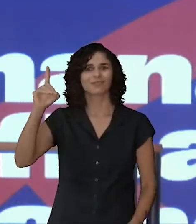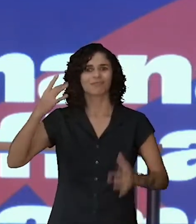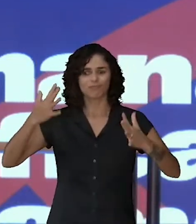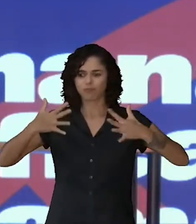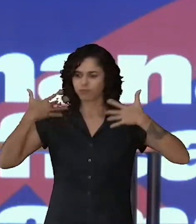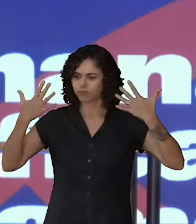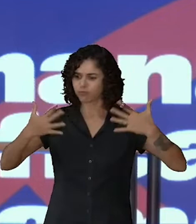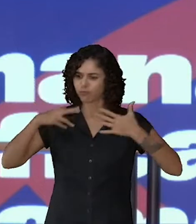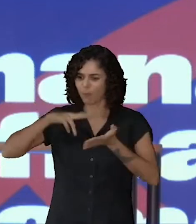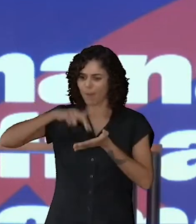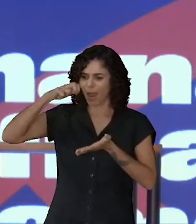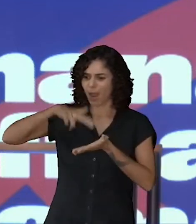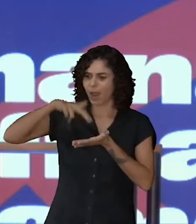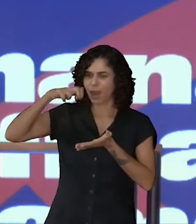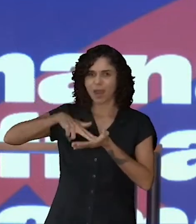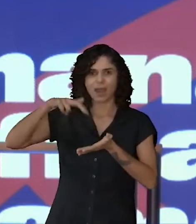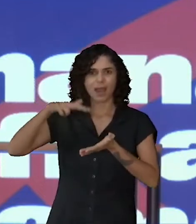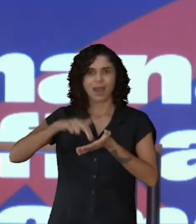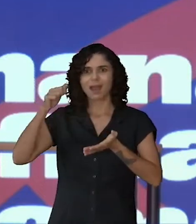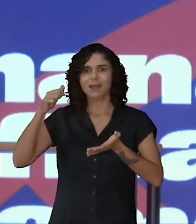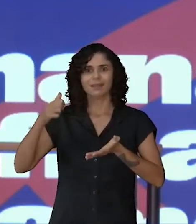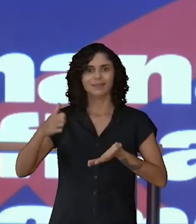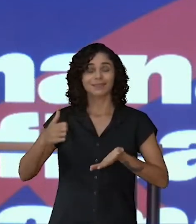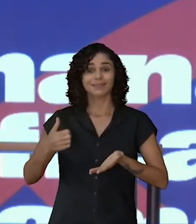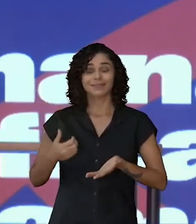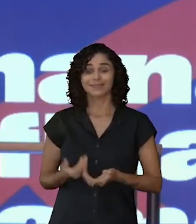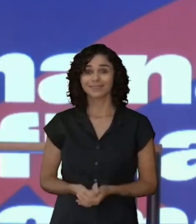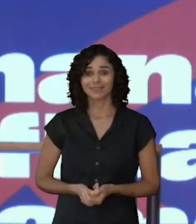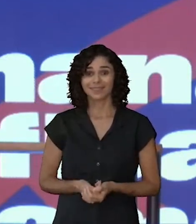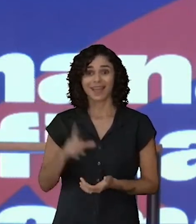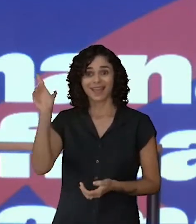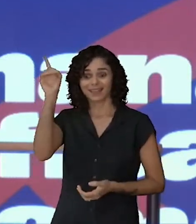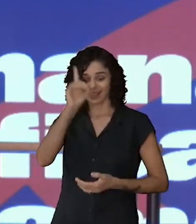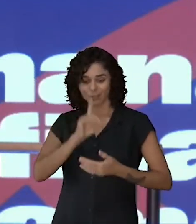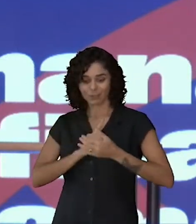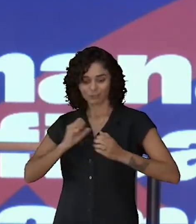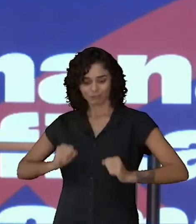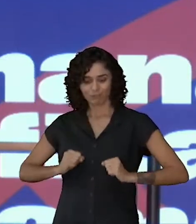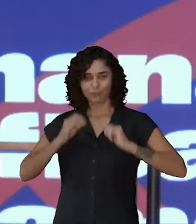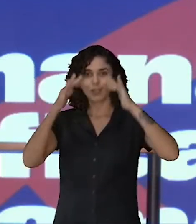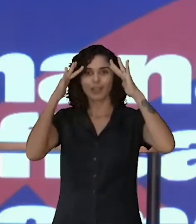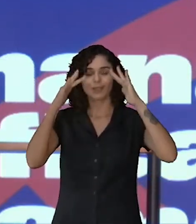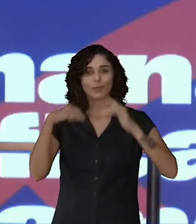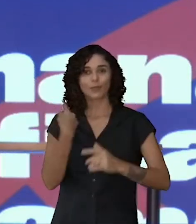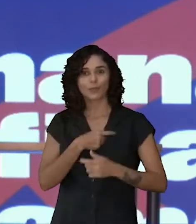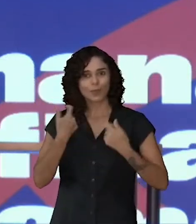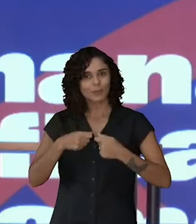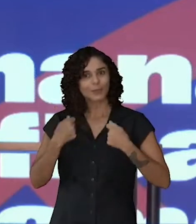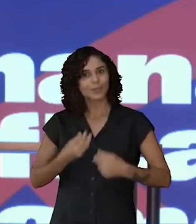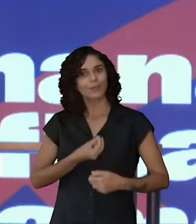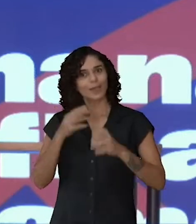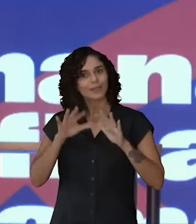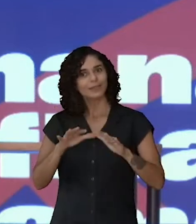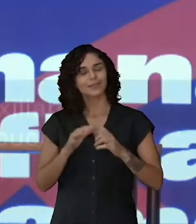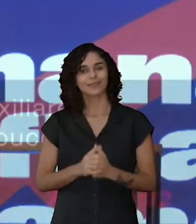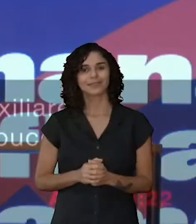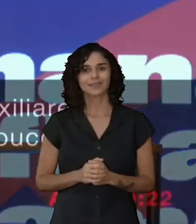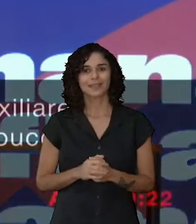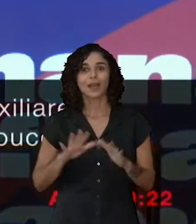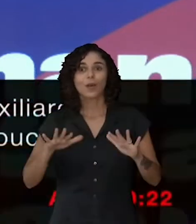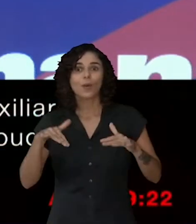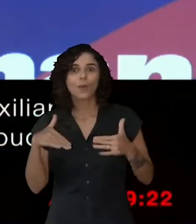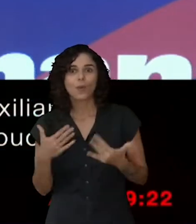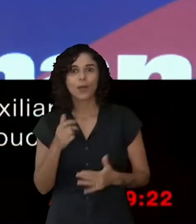entusiasmado, cheio da presença de Deus. É assim que nós devemos viver. E aqui diz que enquanto